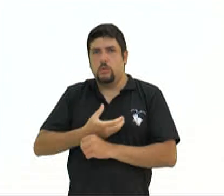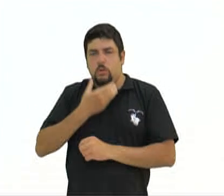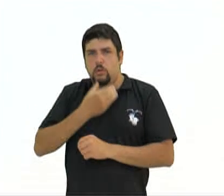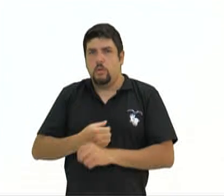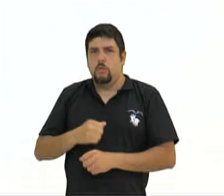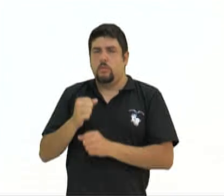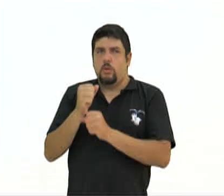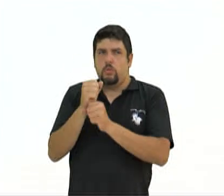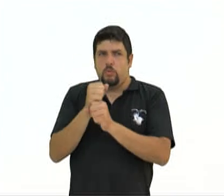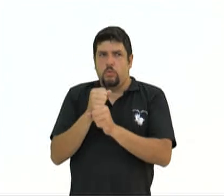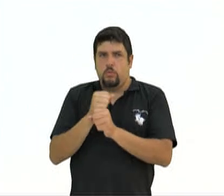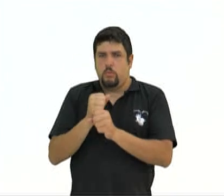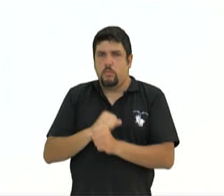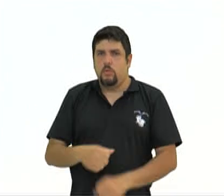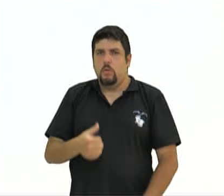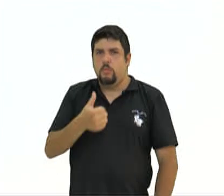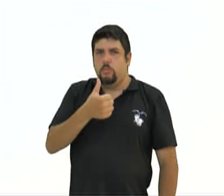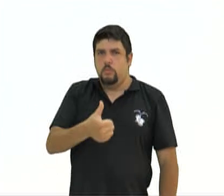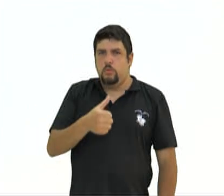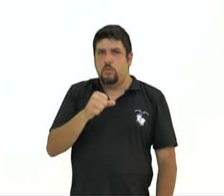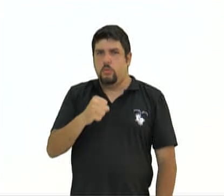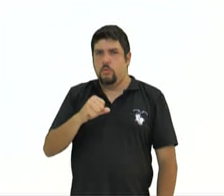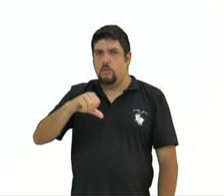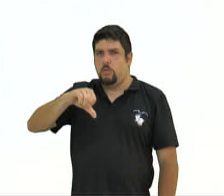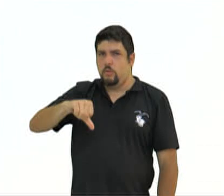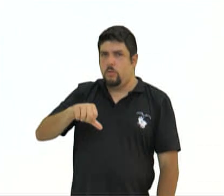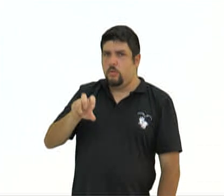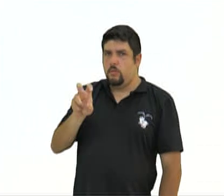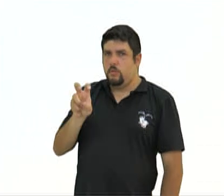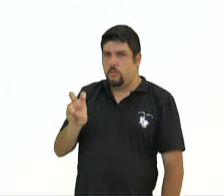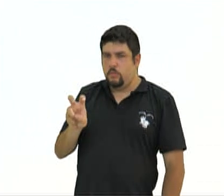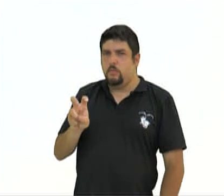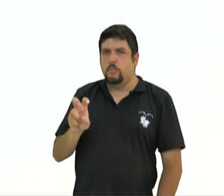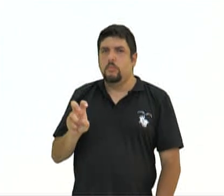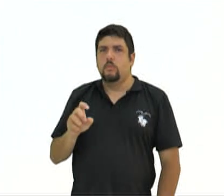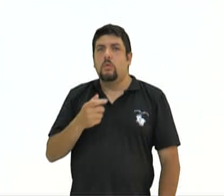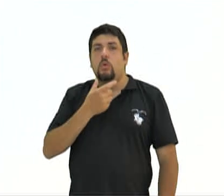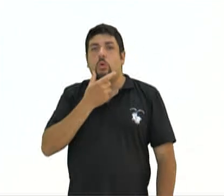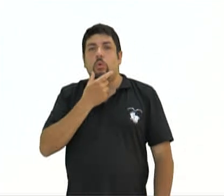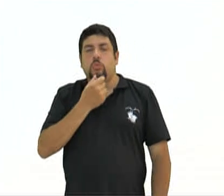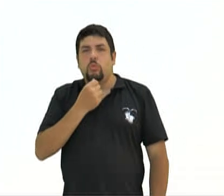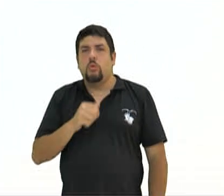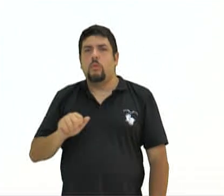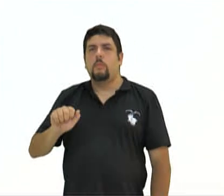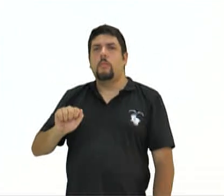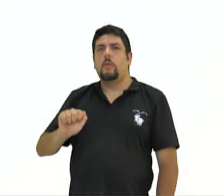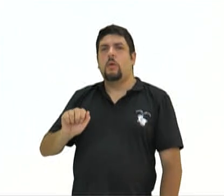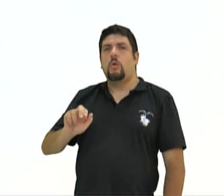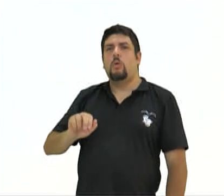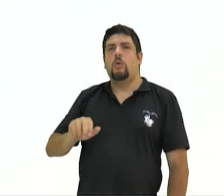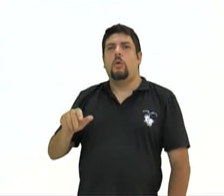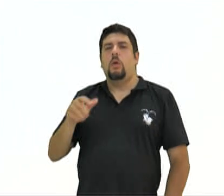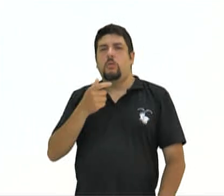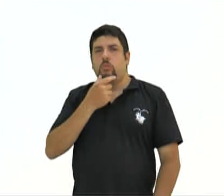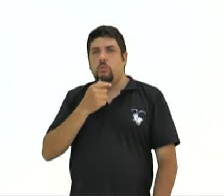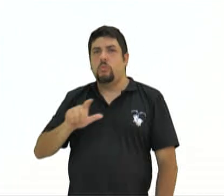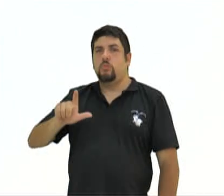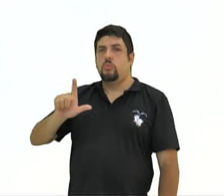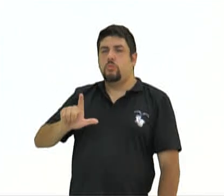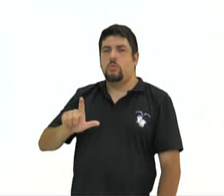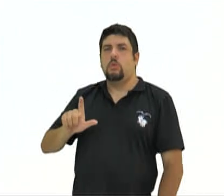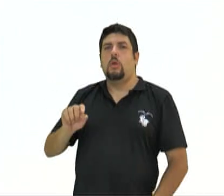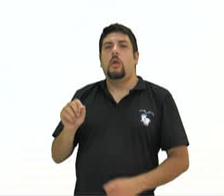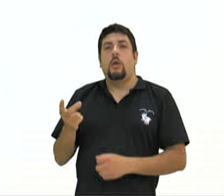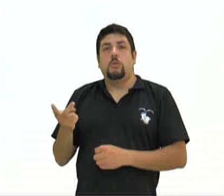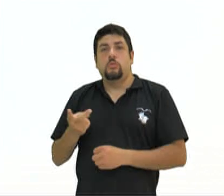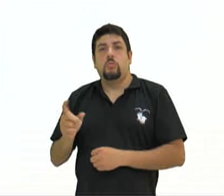1895, decore essa data, 28 de dezembro de 1895, os irmãos franceses Auguste e Louis Lumière realizaram a primeira